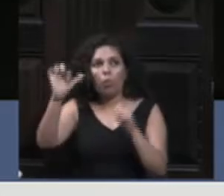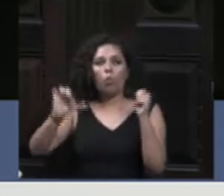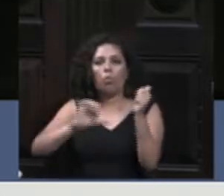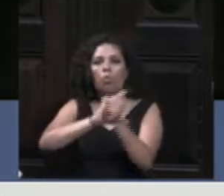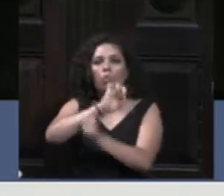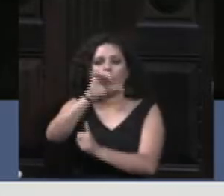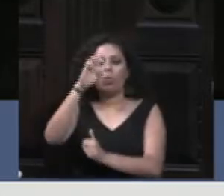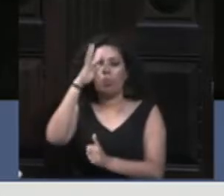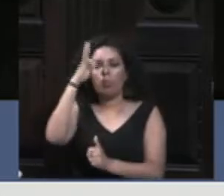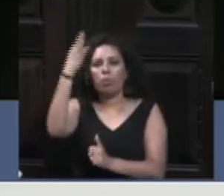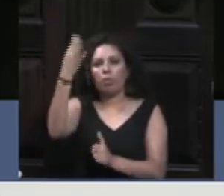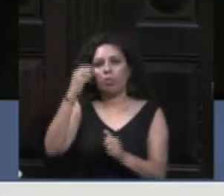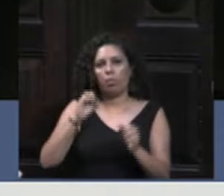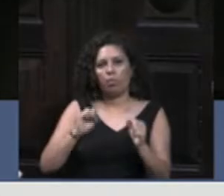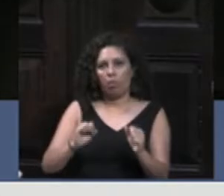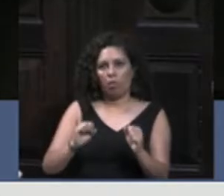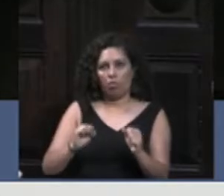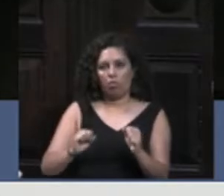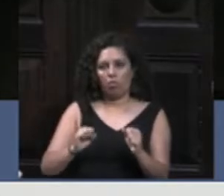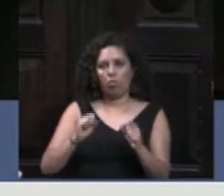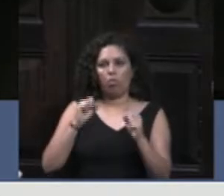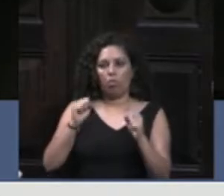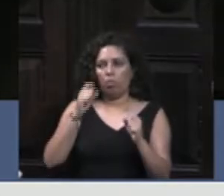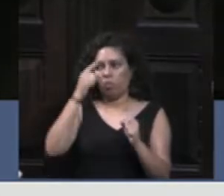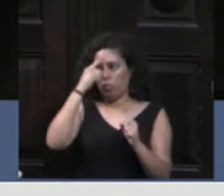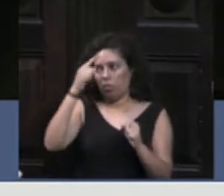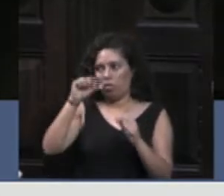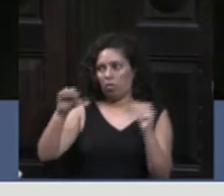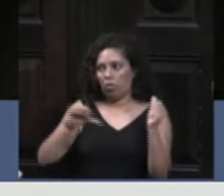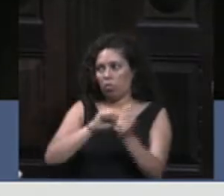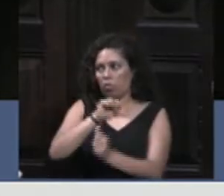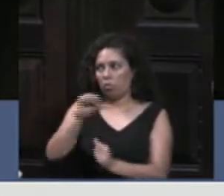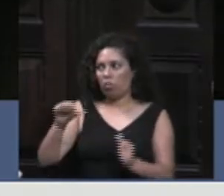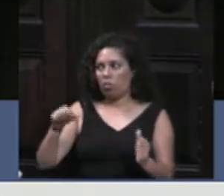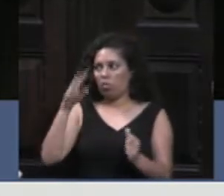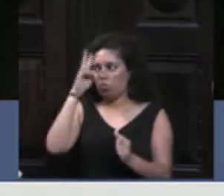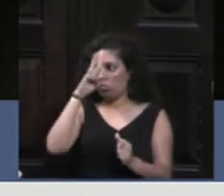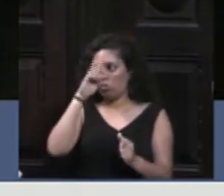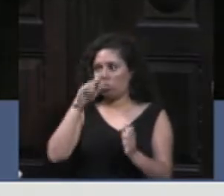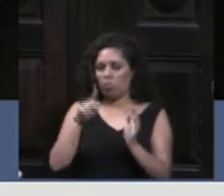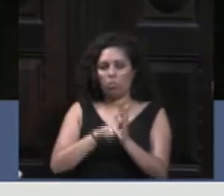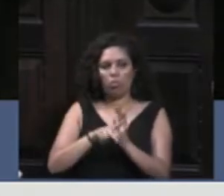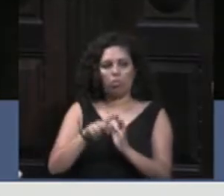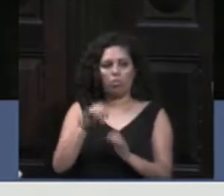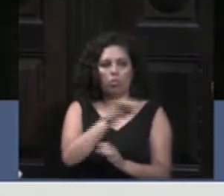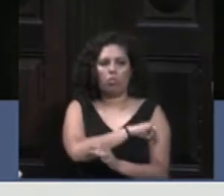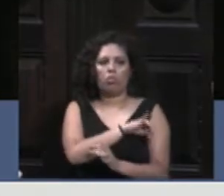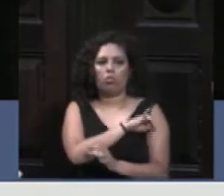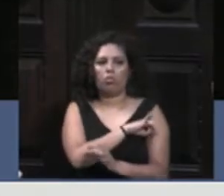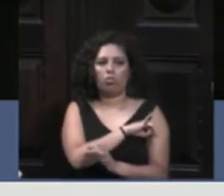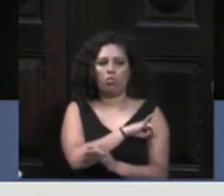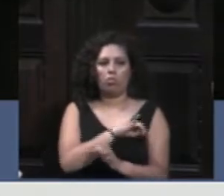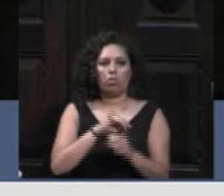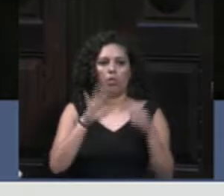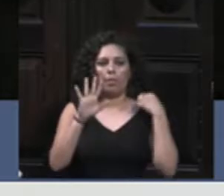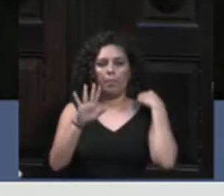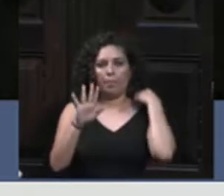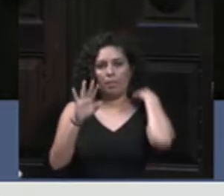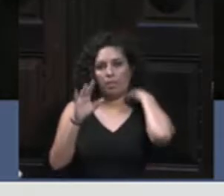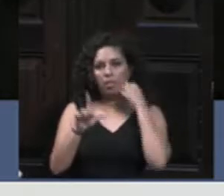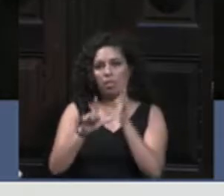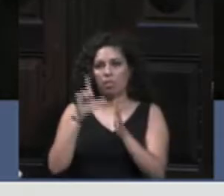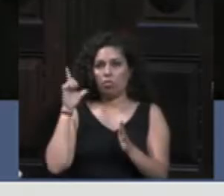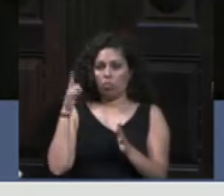como patrimônio imaterial. Mas, enquanto esse regulamento